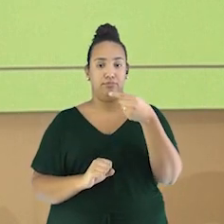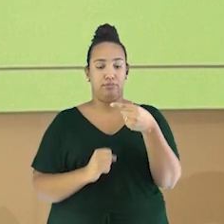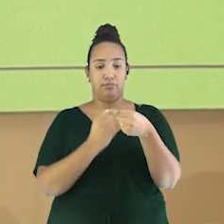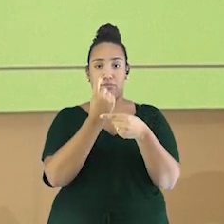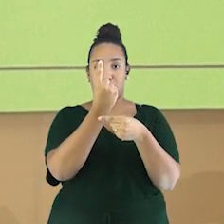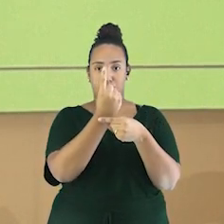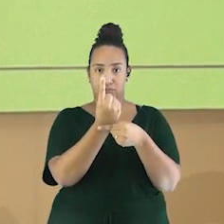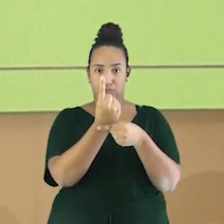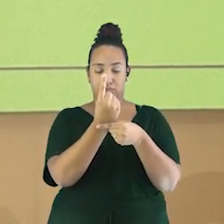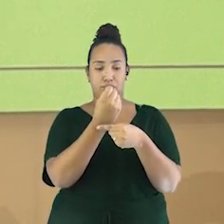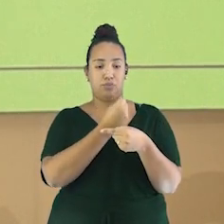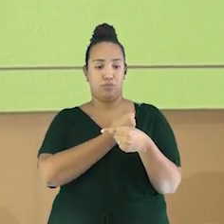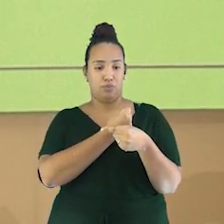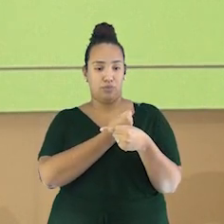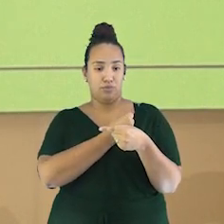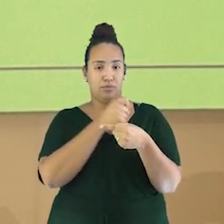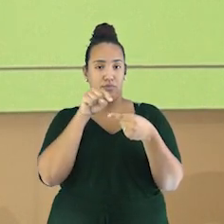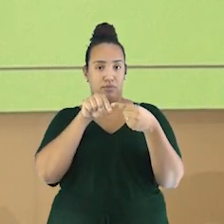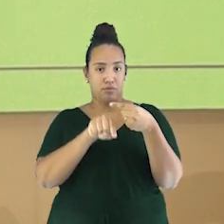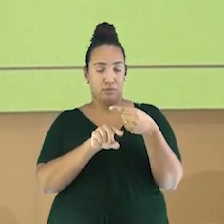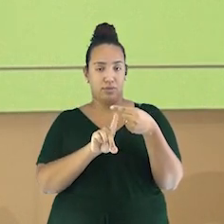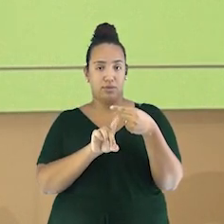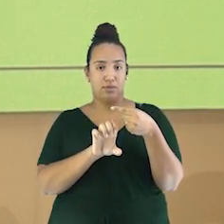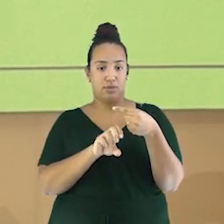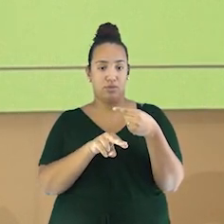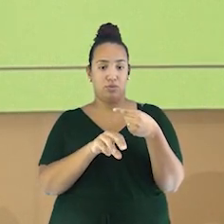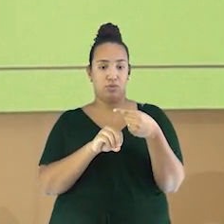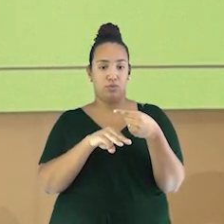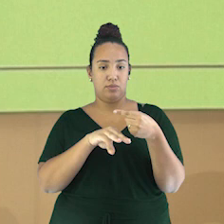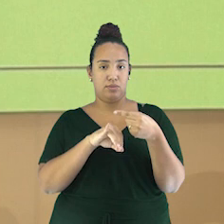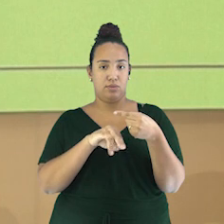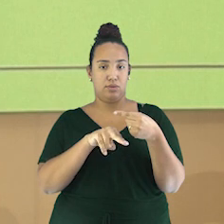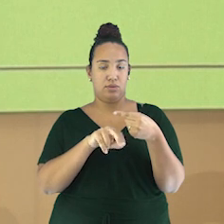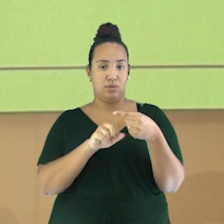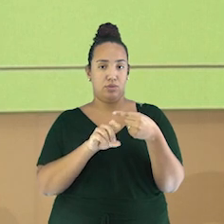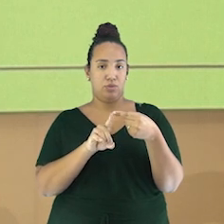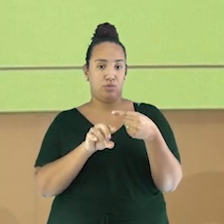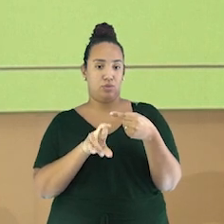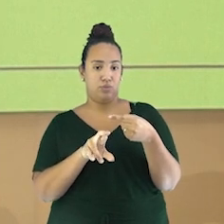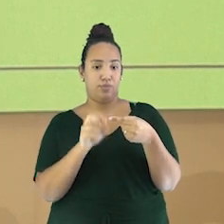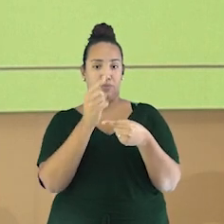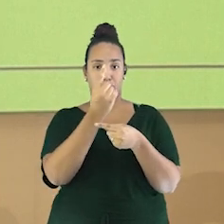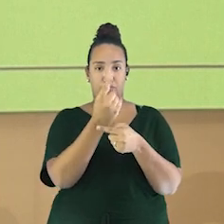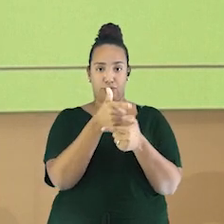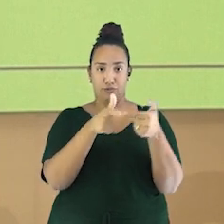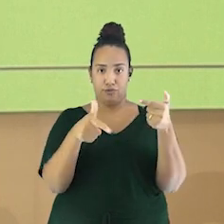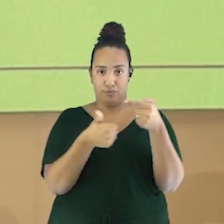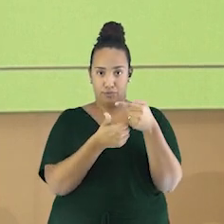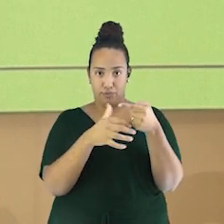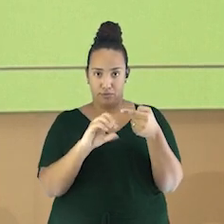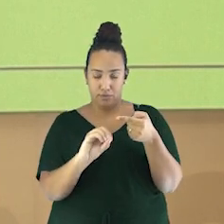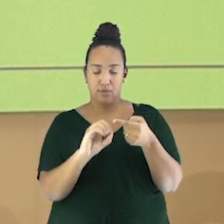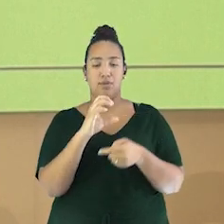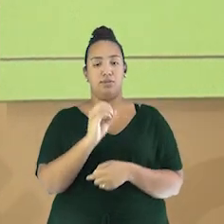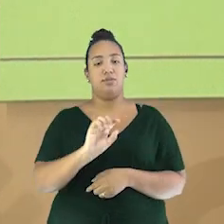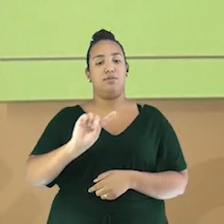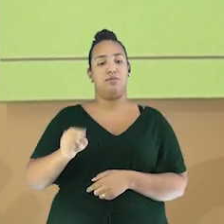seu numerador, o 10 o denominador. E 1 dividido por 10 é